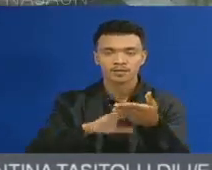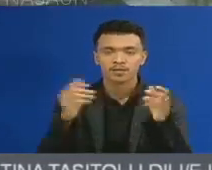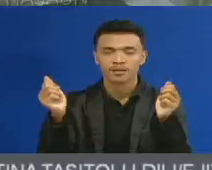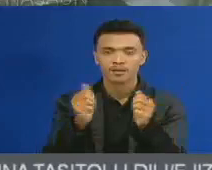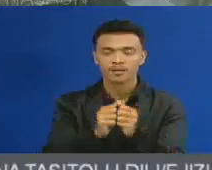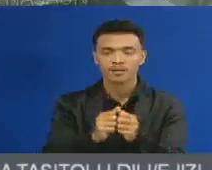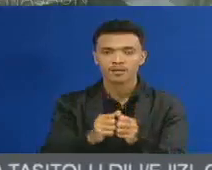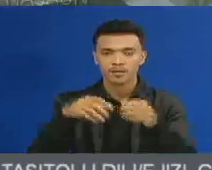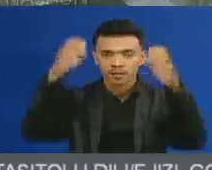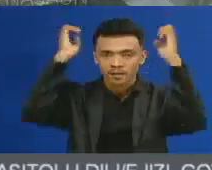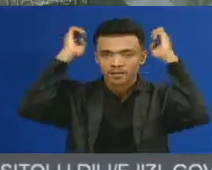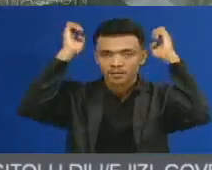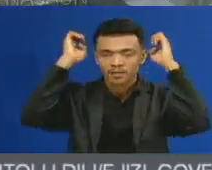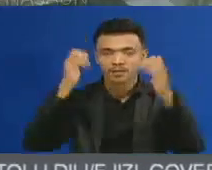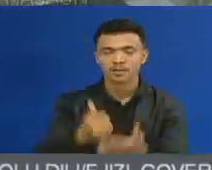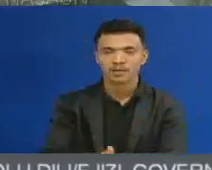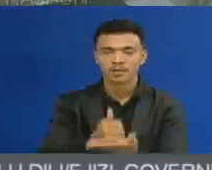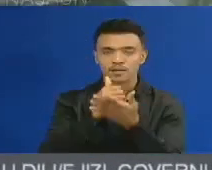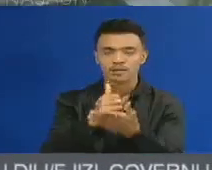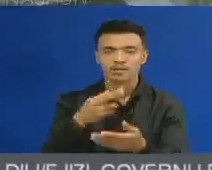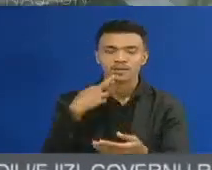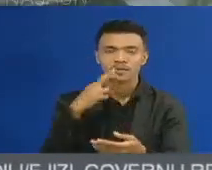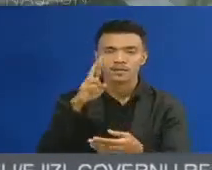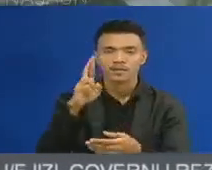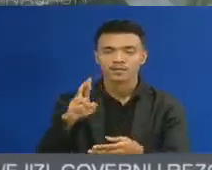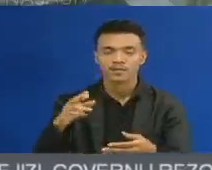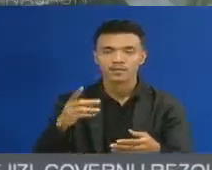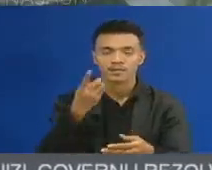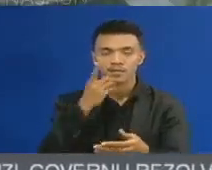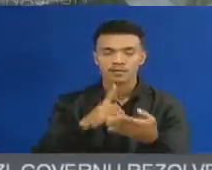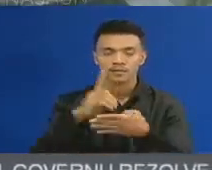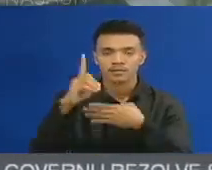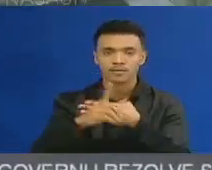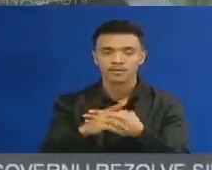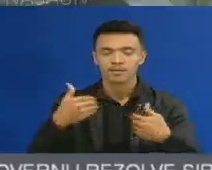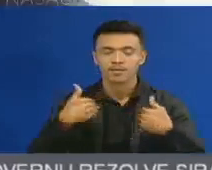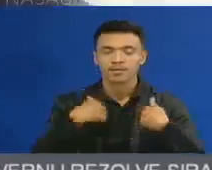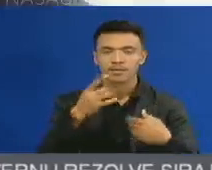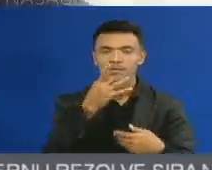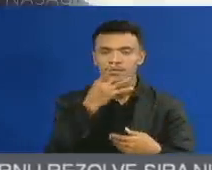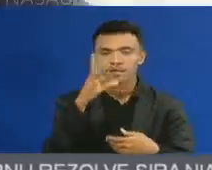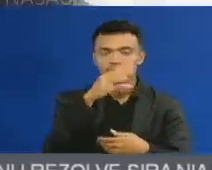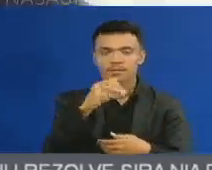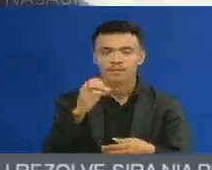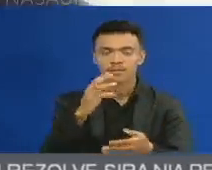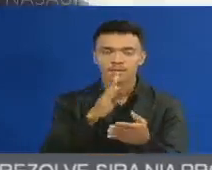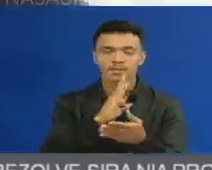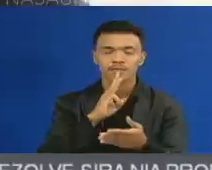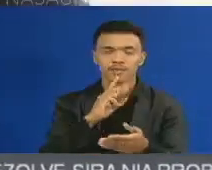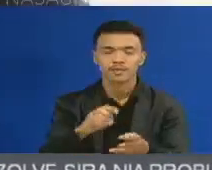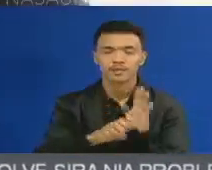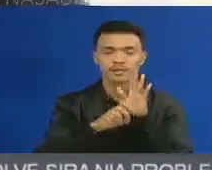fornece educação saudi, ajuda a resolver desafio sira e a fornecimento B no eletricidade. Representante embaixador